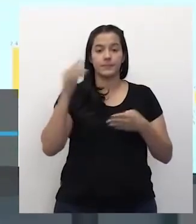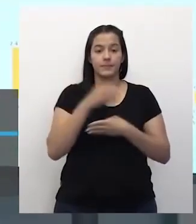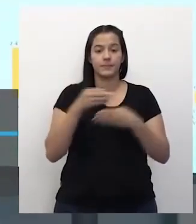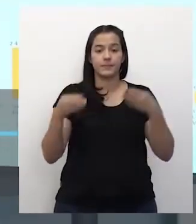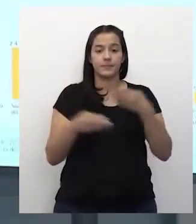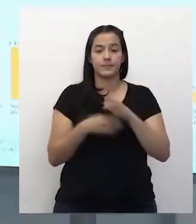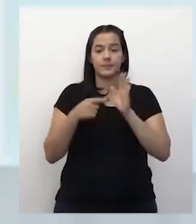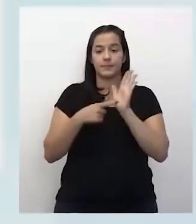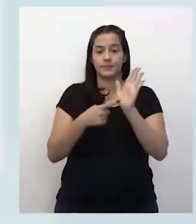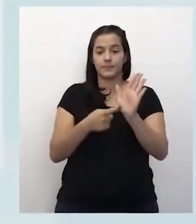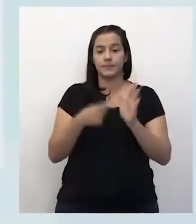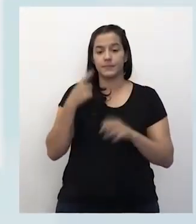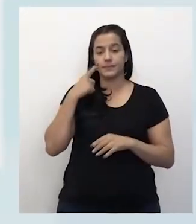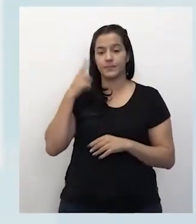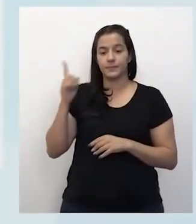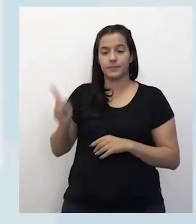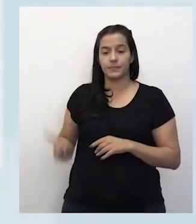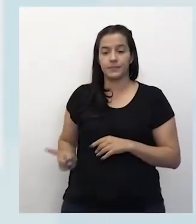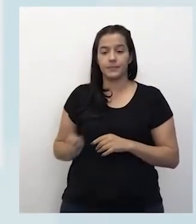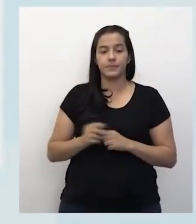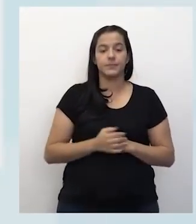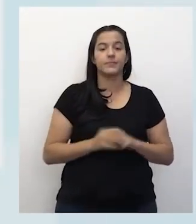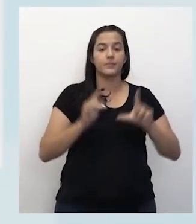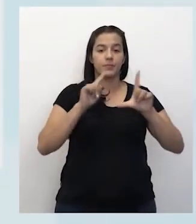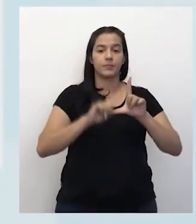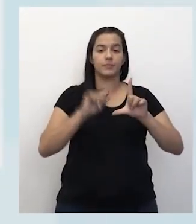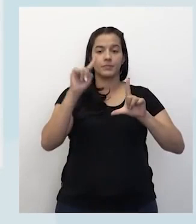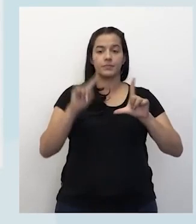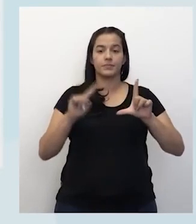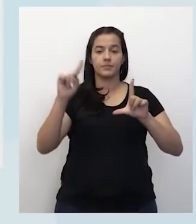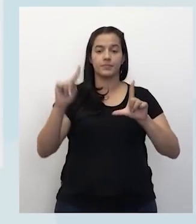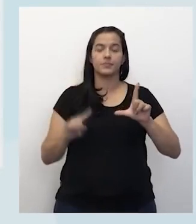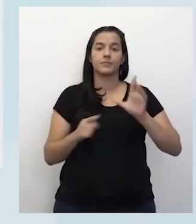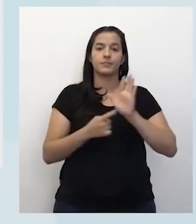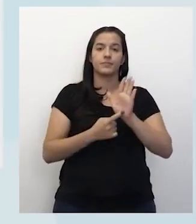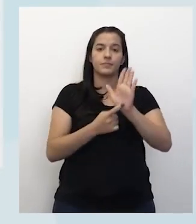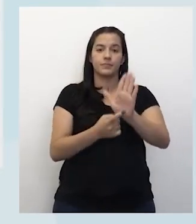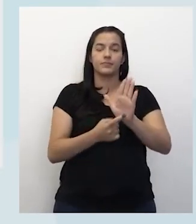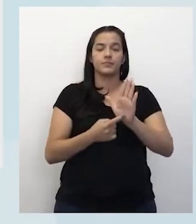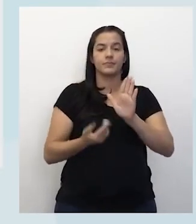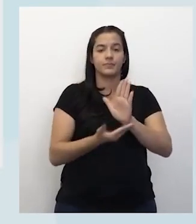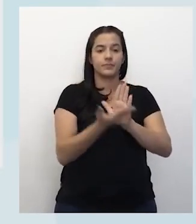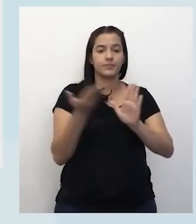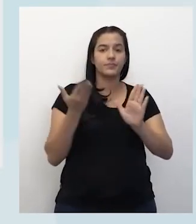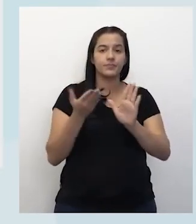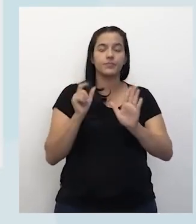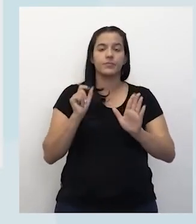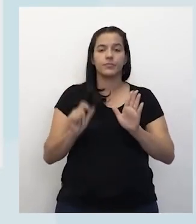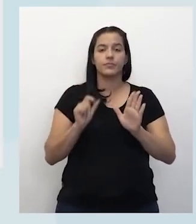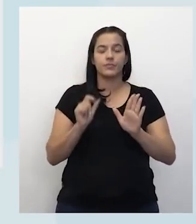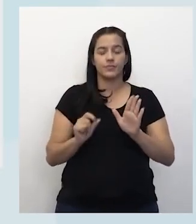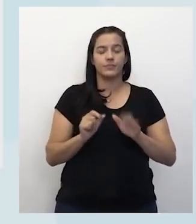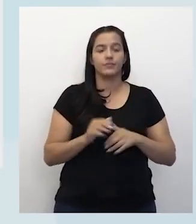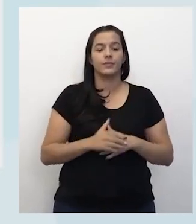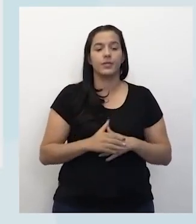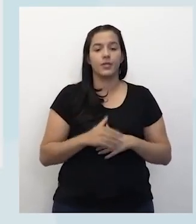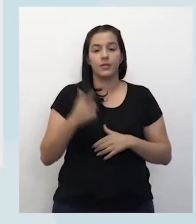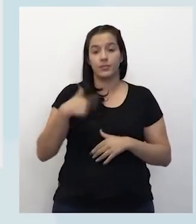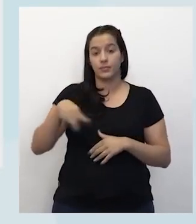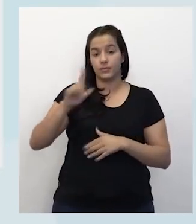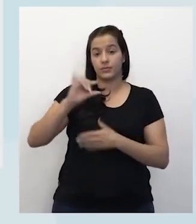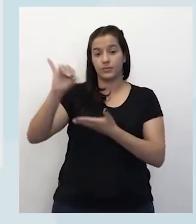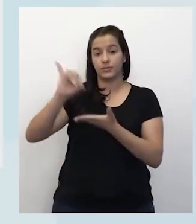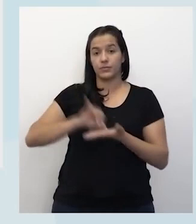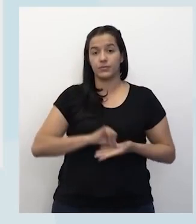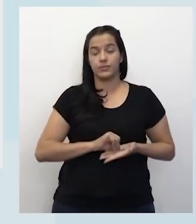para agilizar aí o nosso processo, que é um gráfico, né, que acaba mostrando aí para vocês, né, os refugiados por